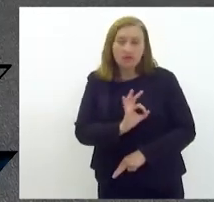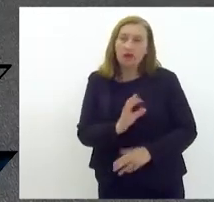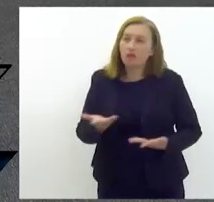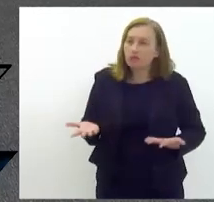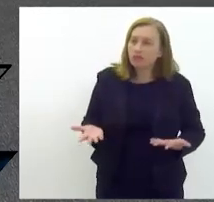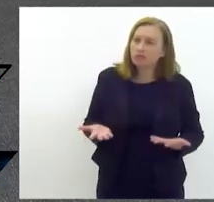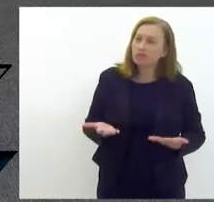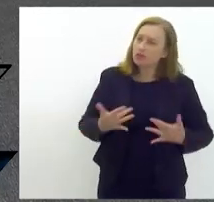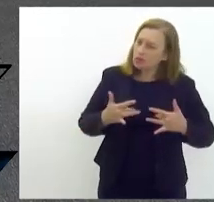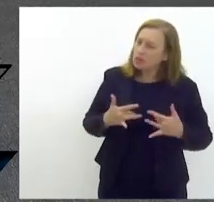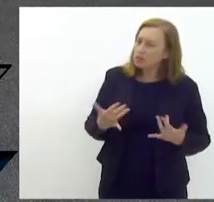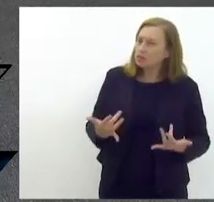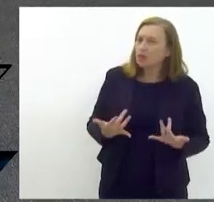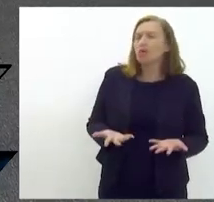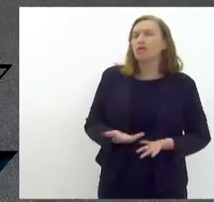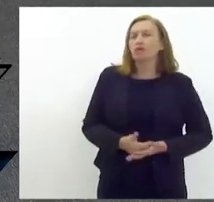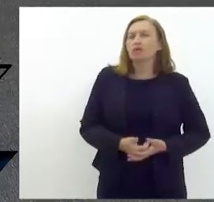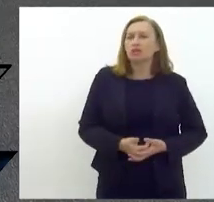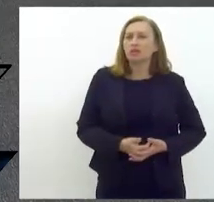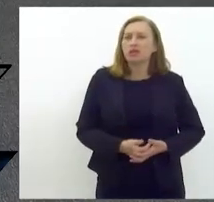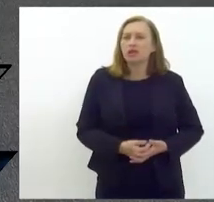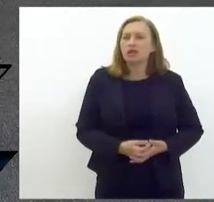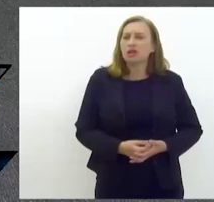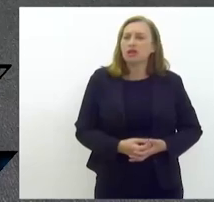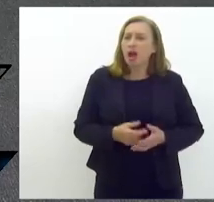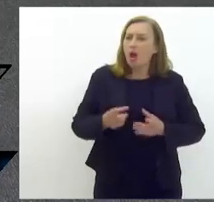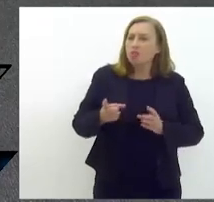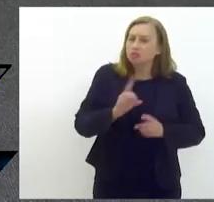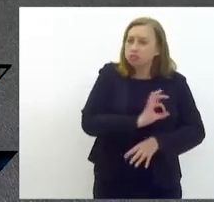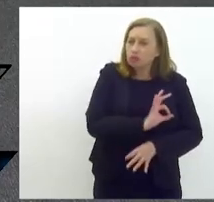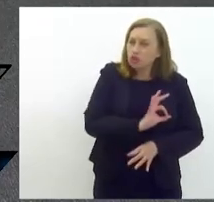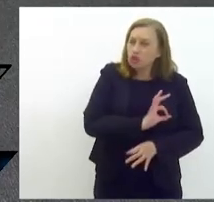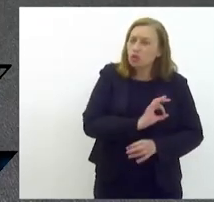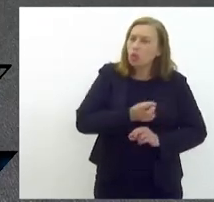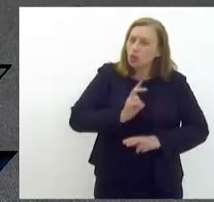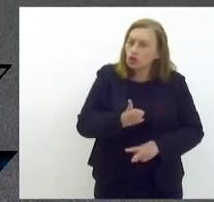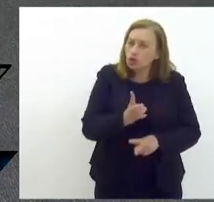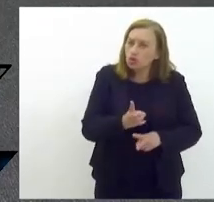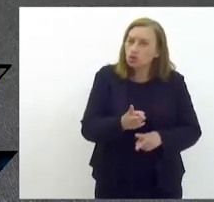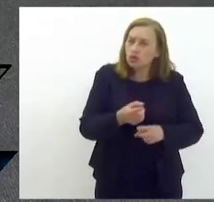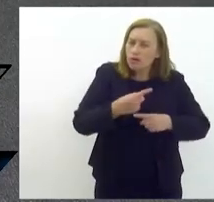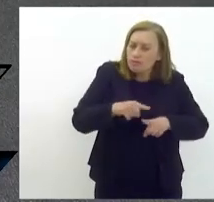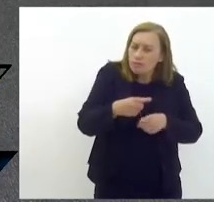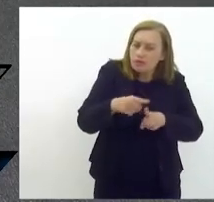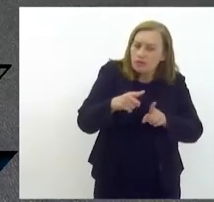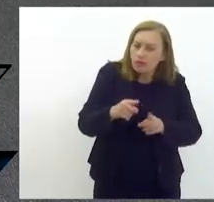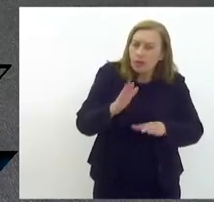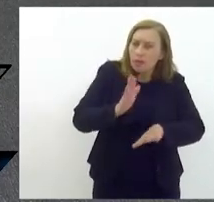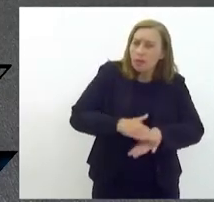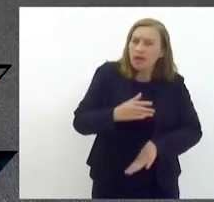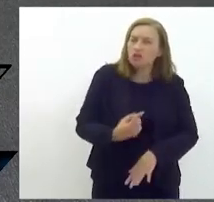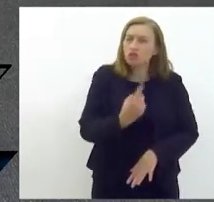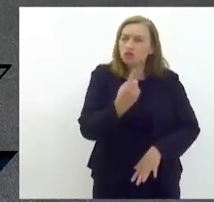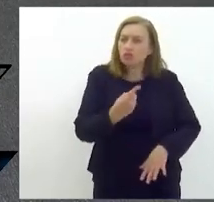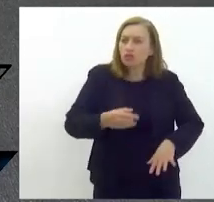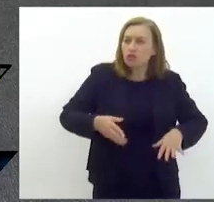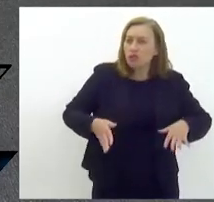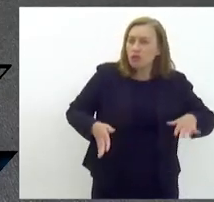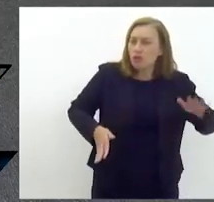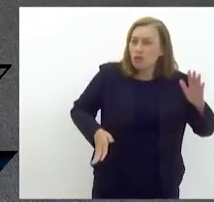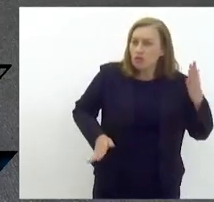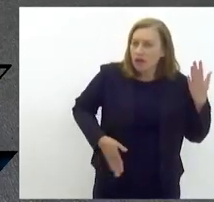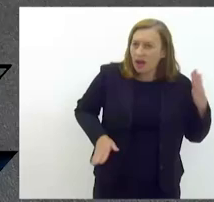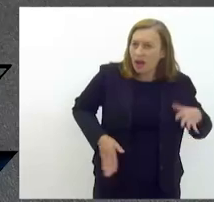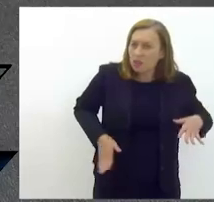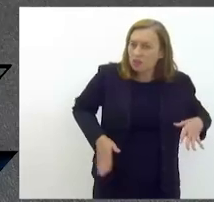sentimentos que a polícia continua essa perseguição essa apuração para capturar mais esse outro vagabundo ou se tiver